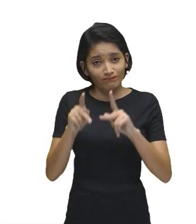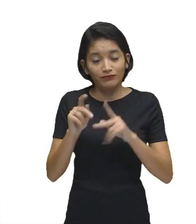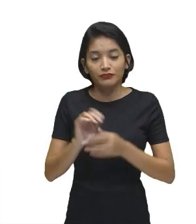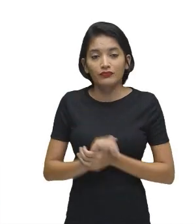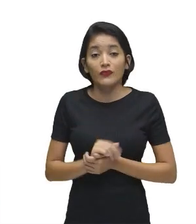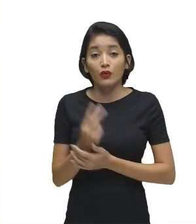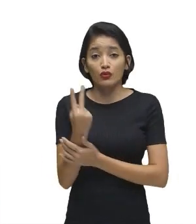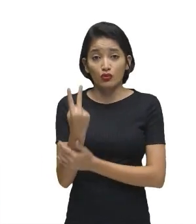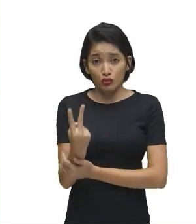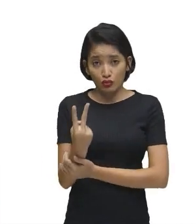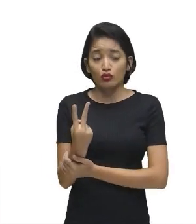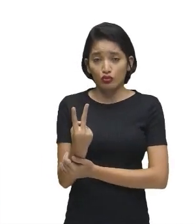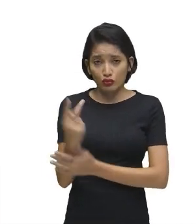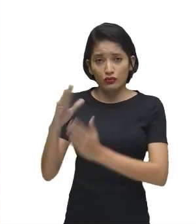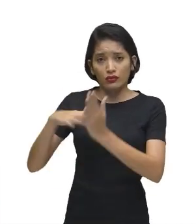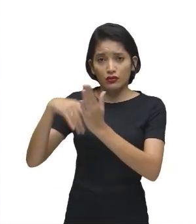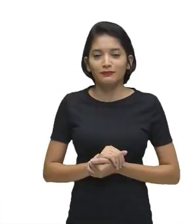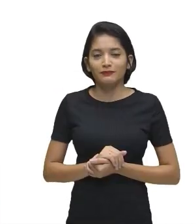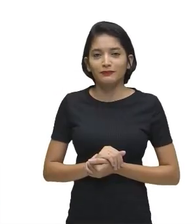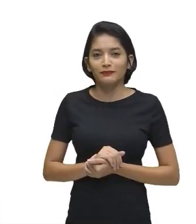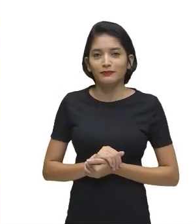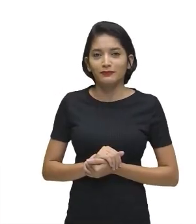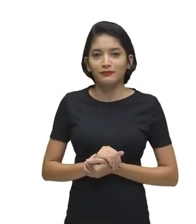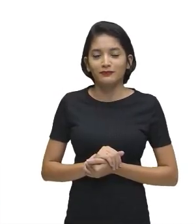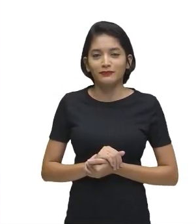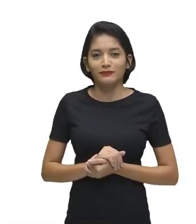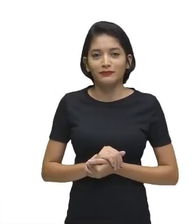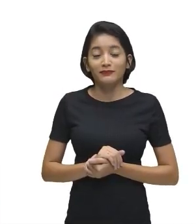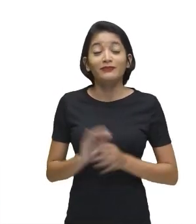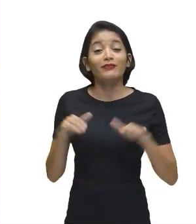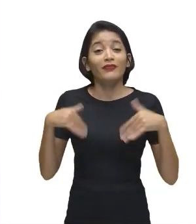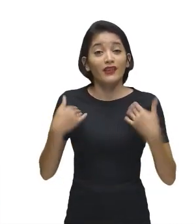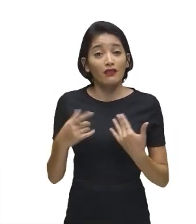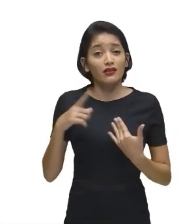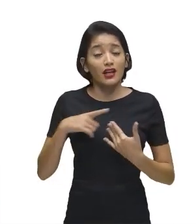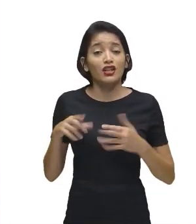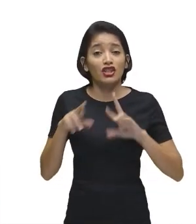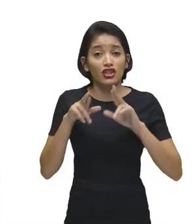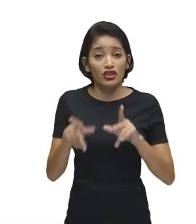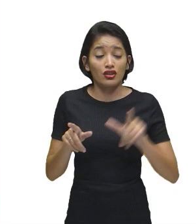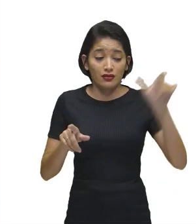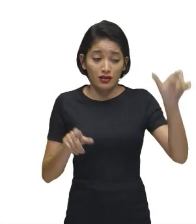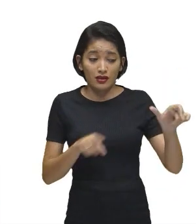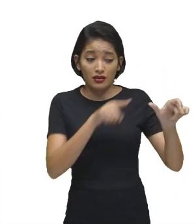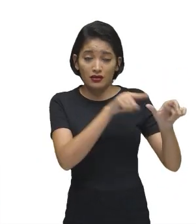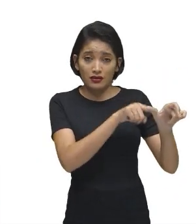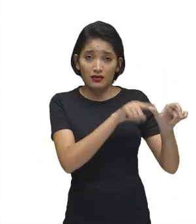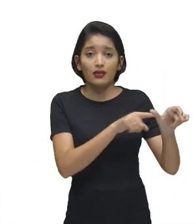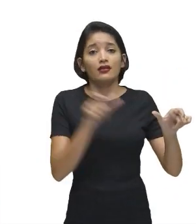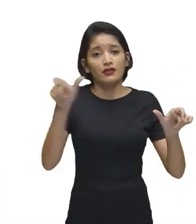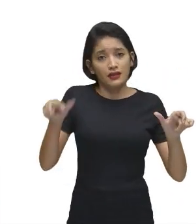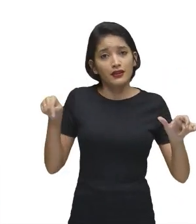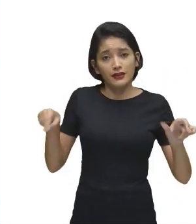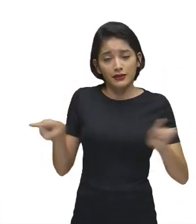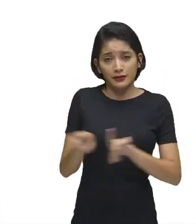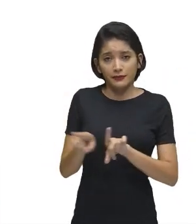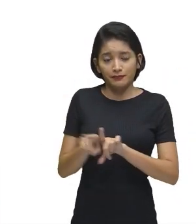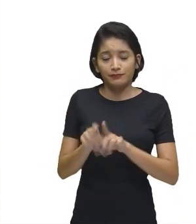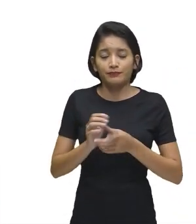as obras expressionistas. Então essa diferença do expressionismo para